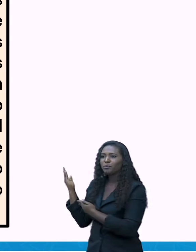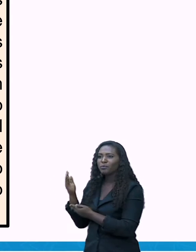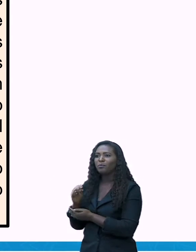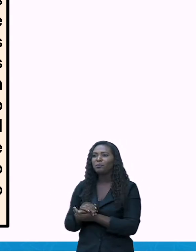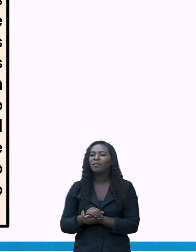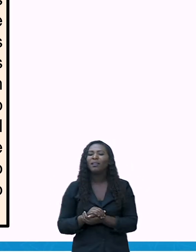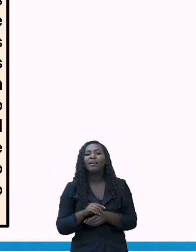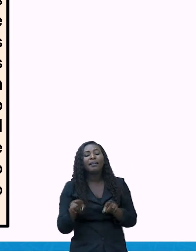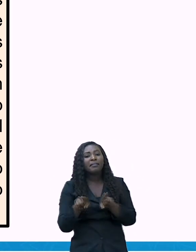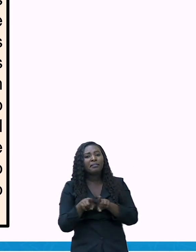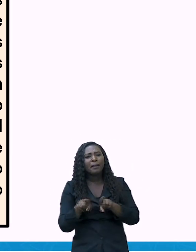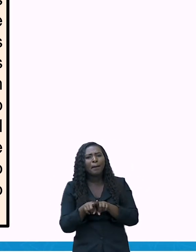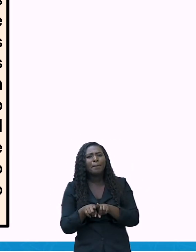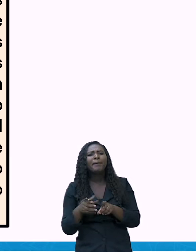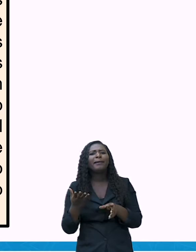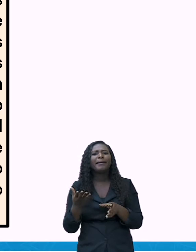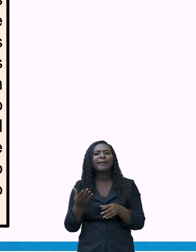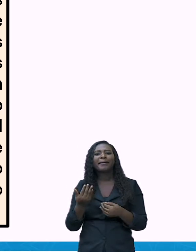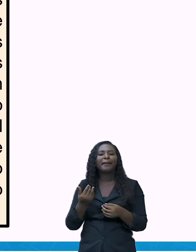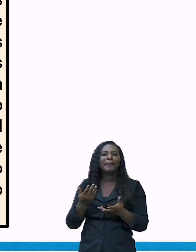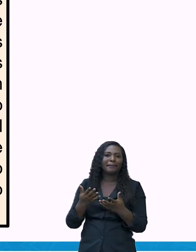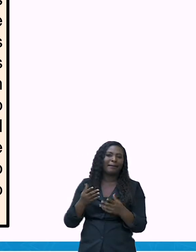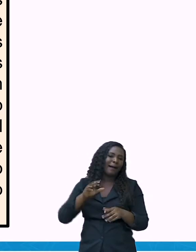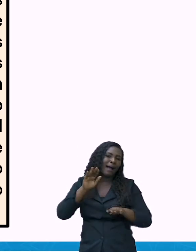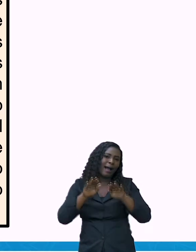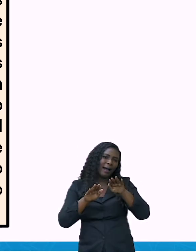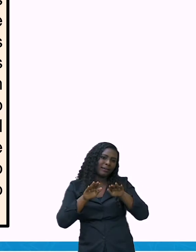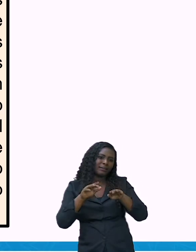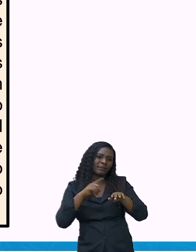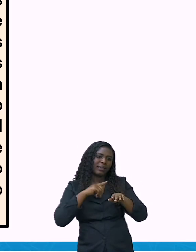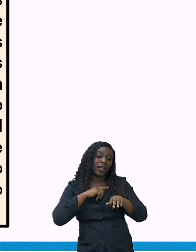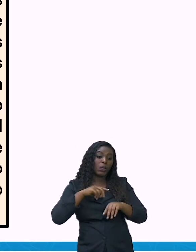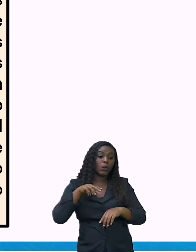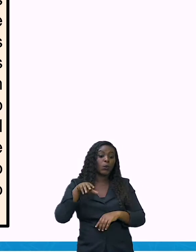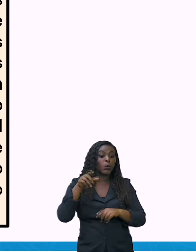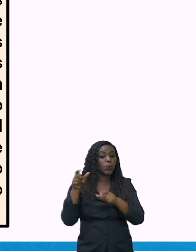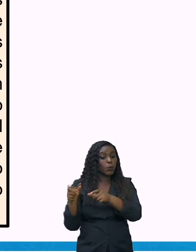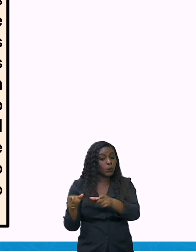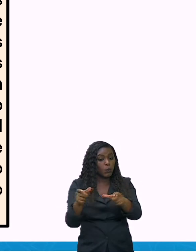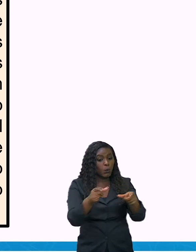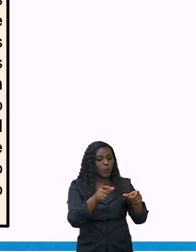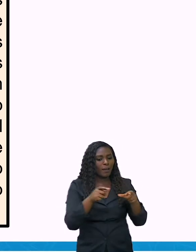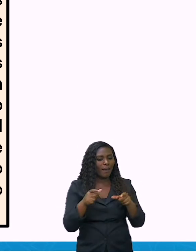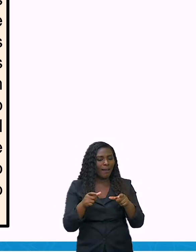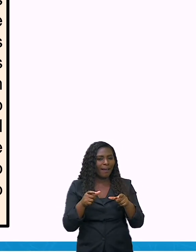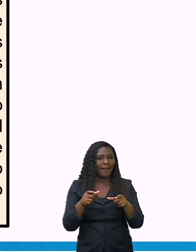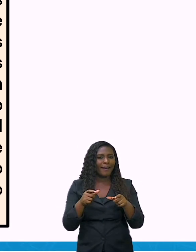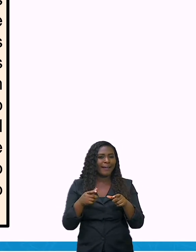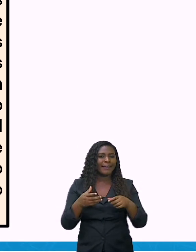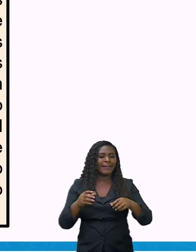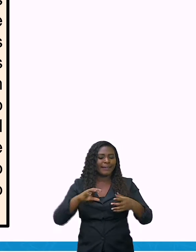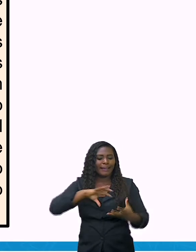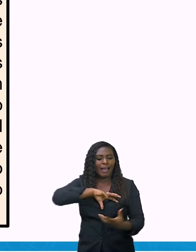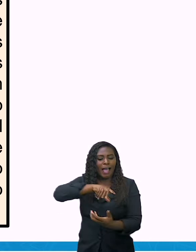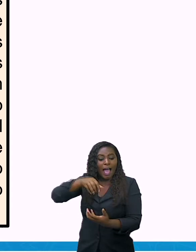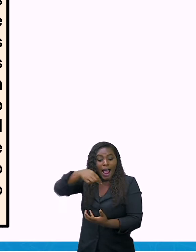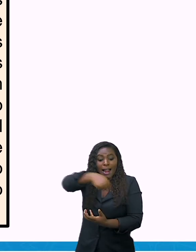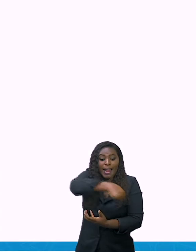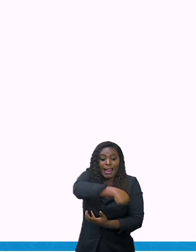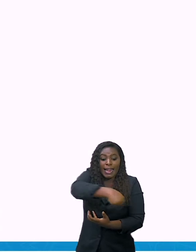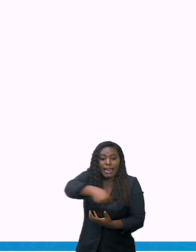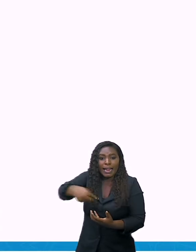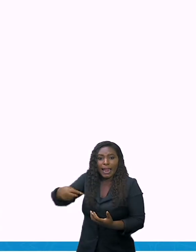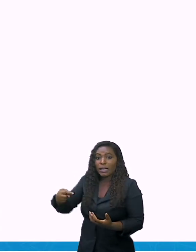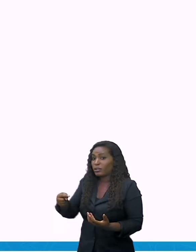são mais propícias, né? Encontra-se a maior concentração populacional do país. Então,